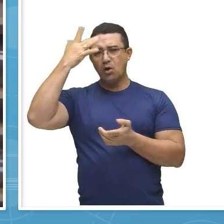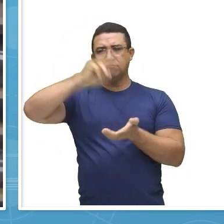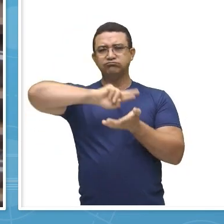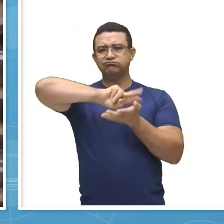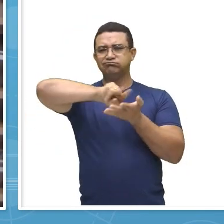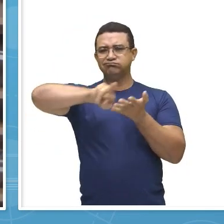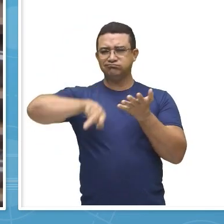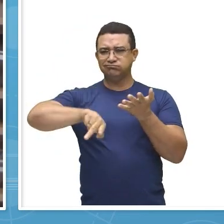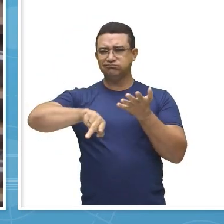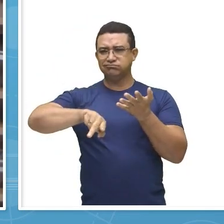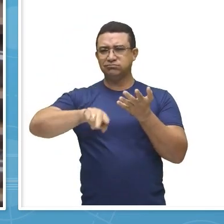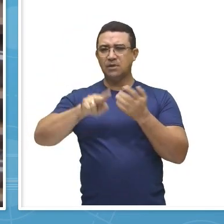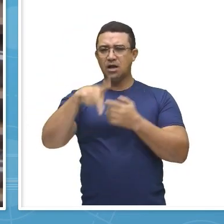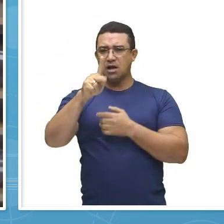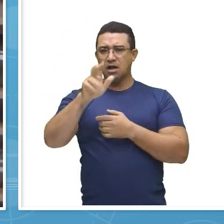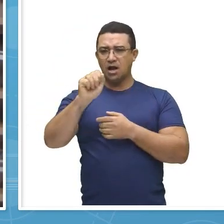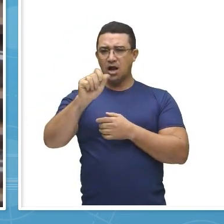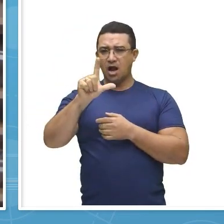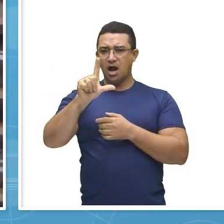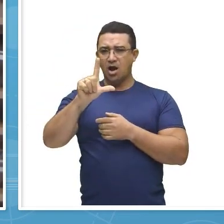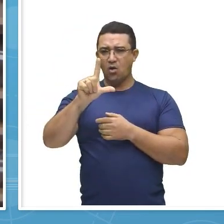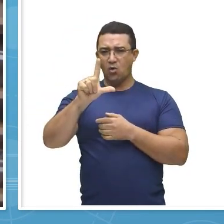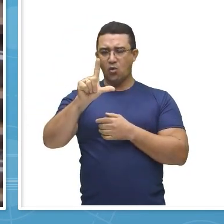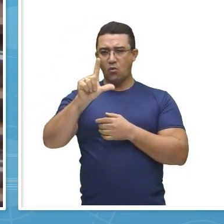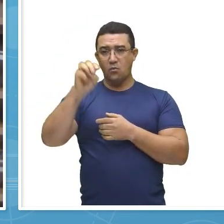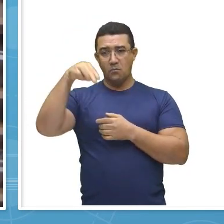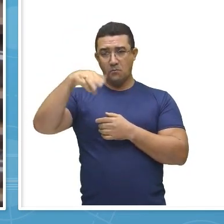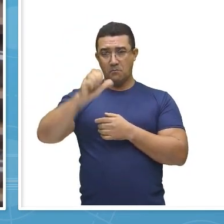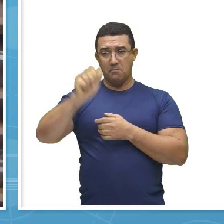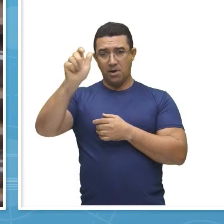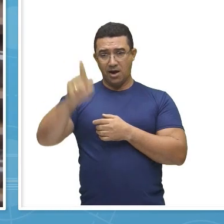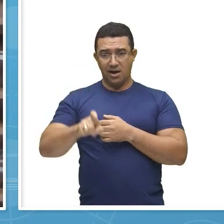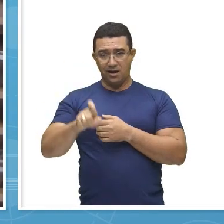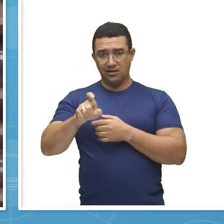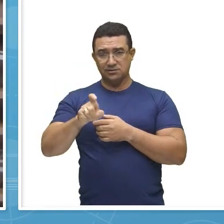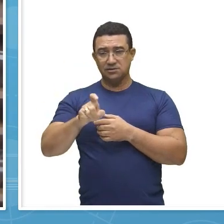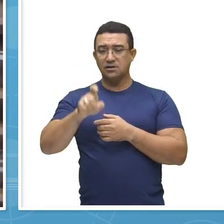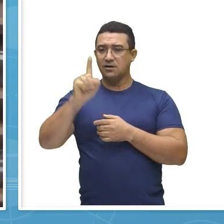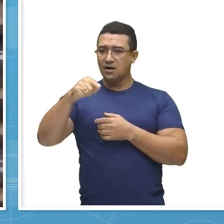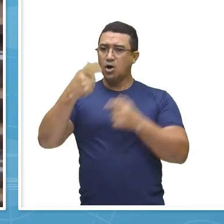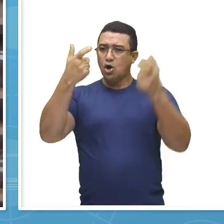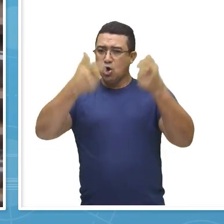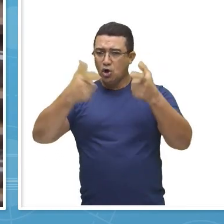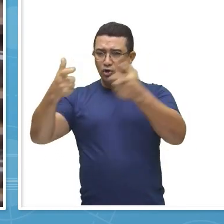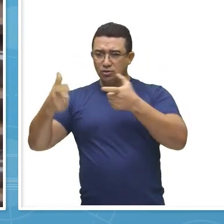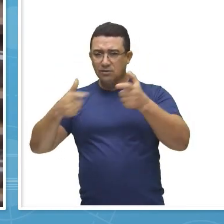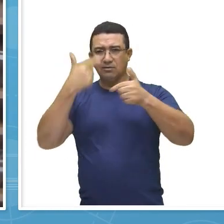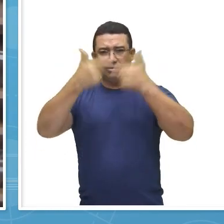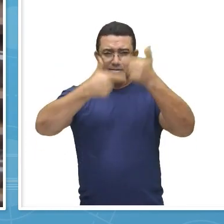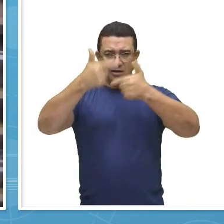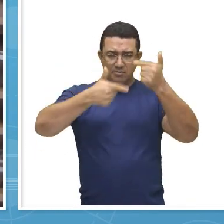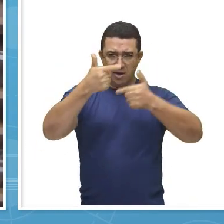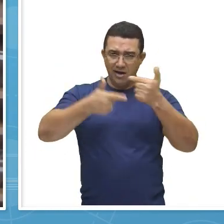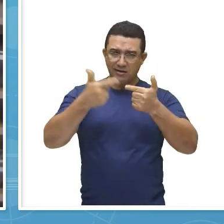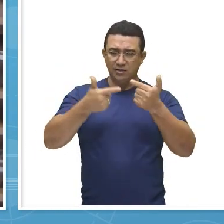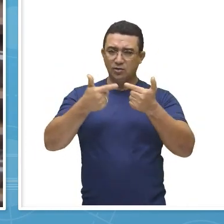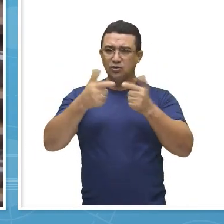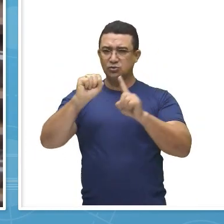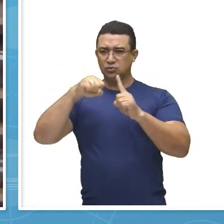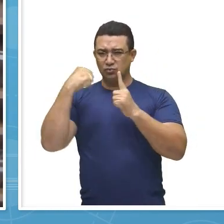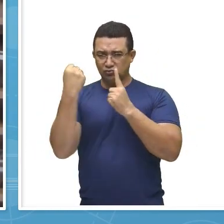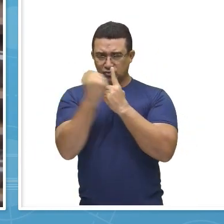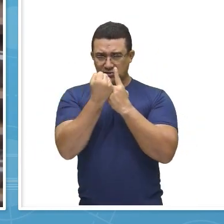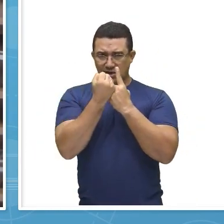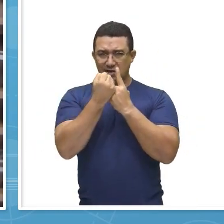Marx, aonde eles, outros sociólogos, aonde eles trabalham essa ideia de sociedade